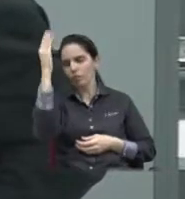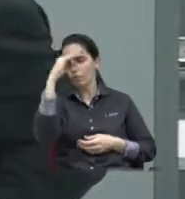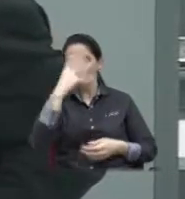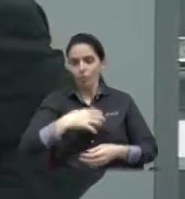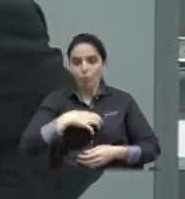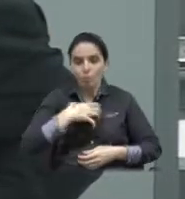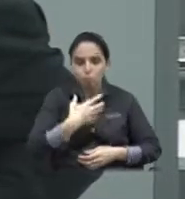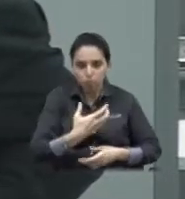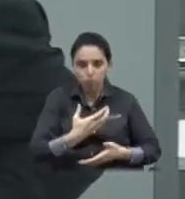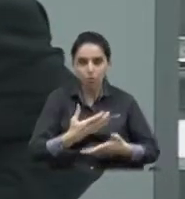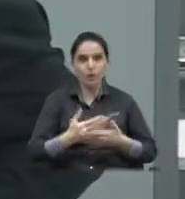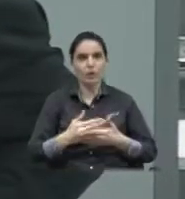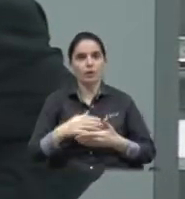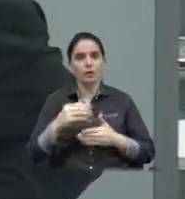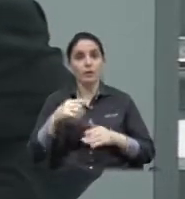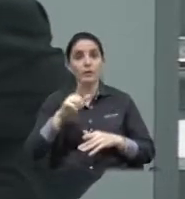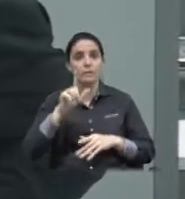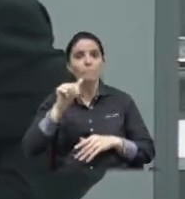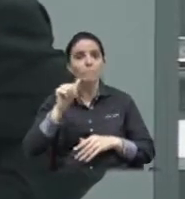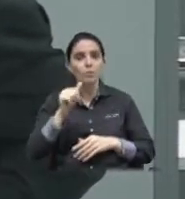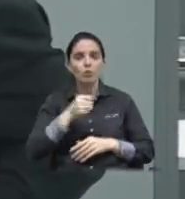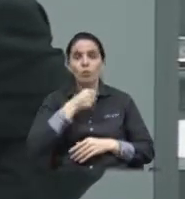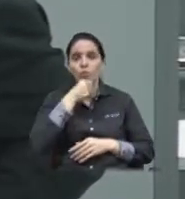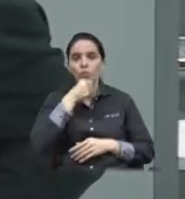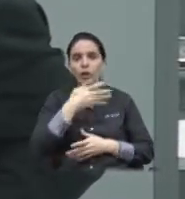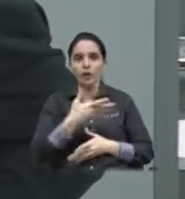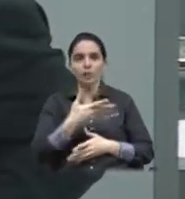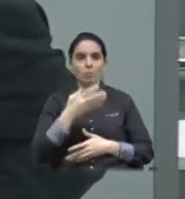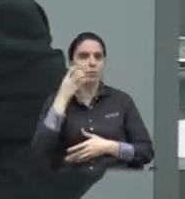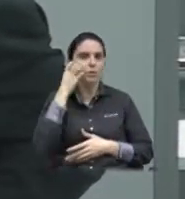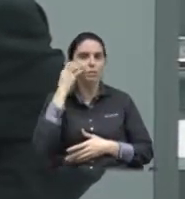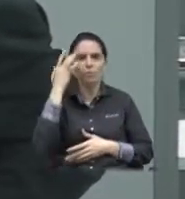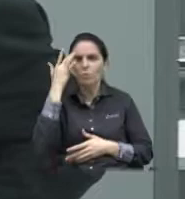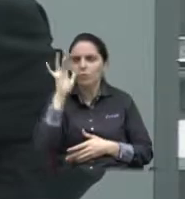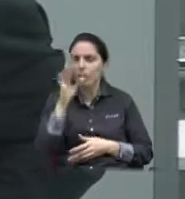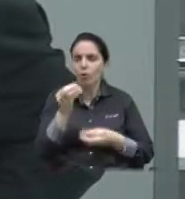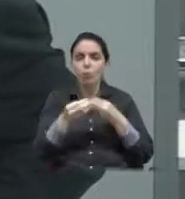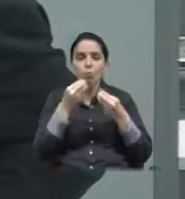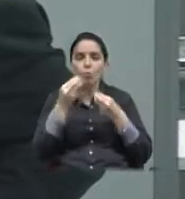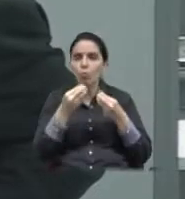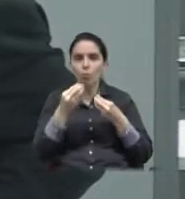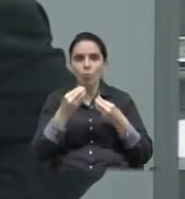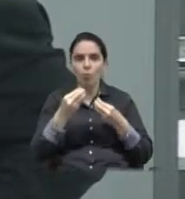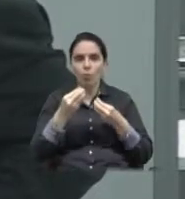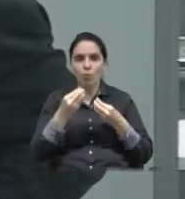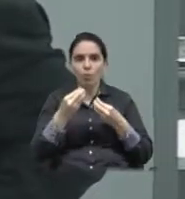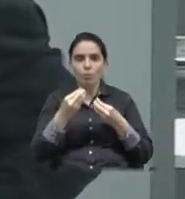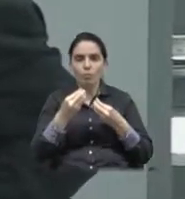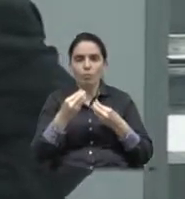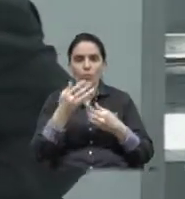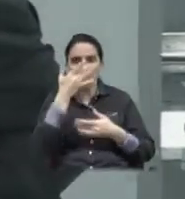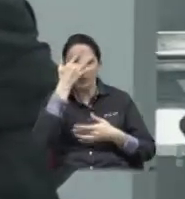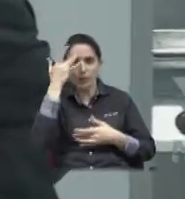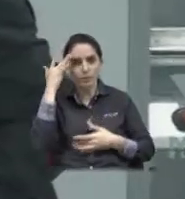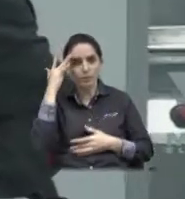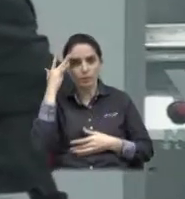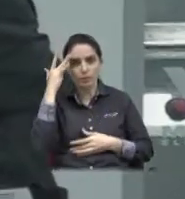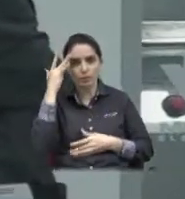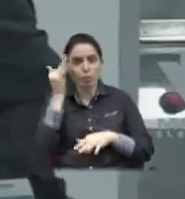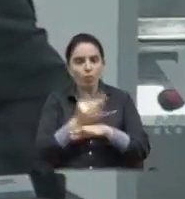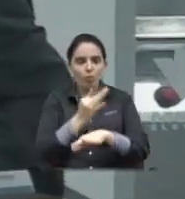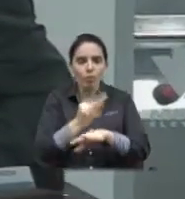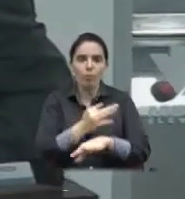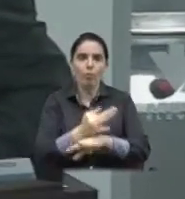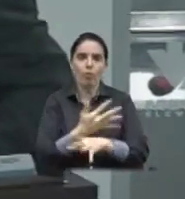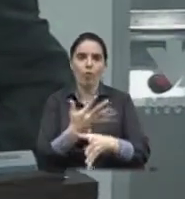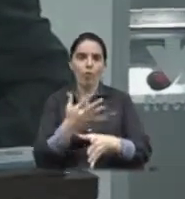não sei, doutora Carol, como que aguenta... Né? Então, acho que precisa ter uma revisão na lei, e essa casa tem competência, sim, muito